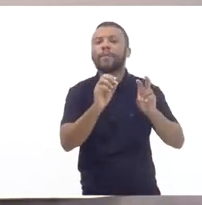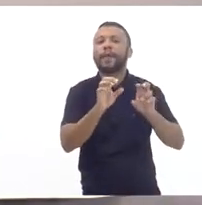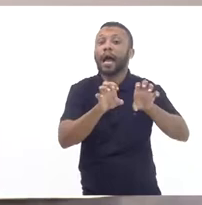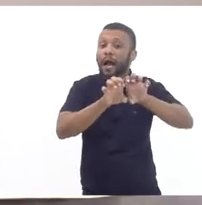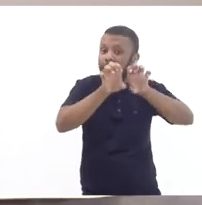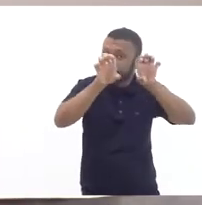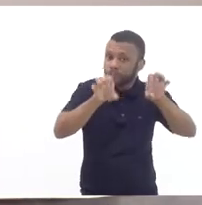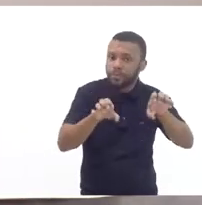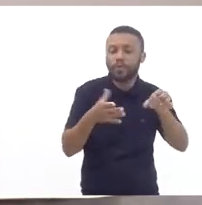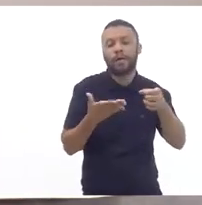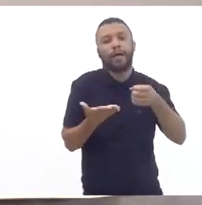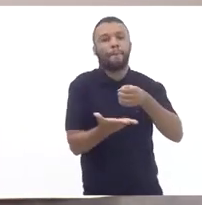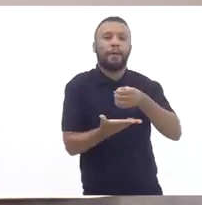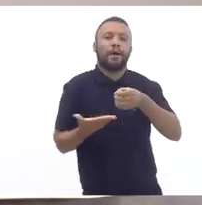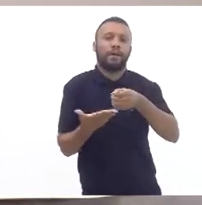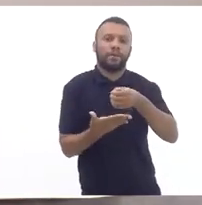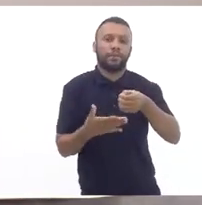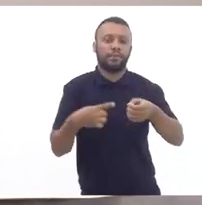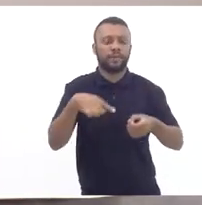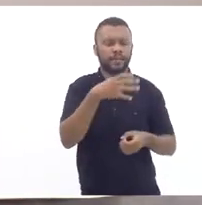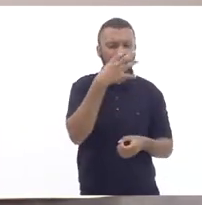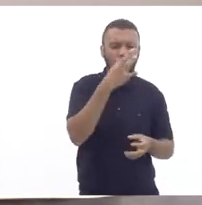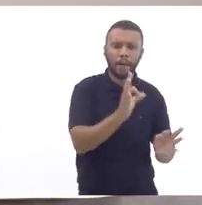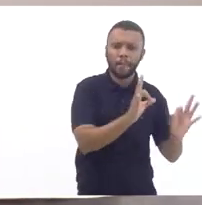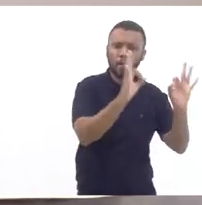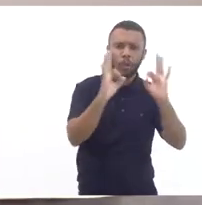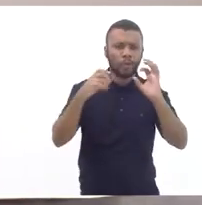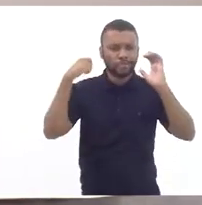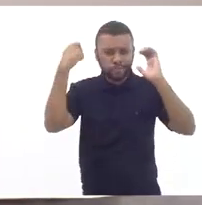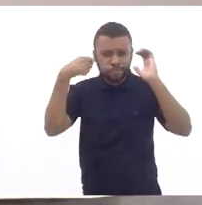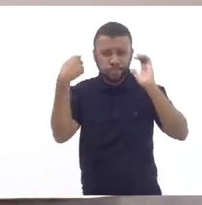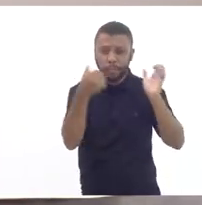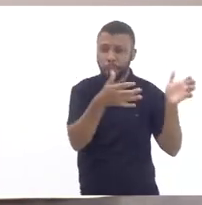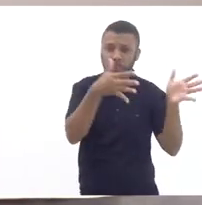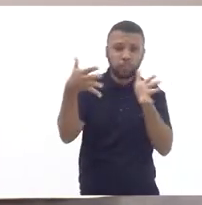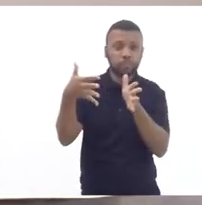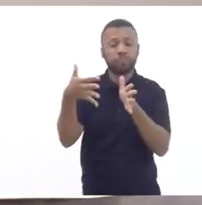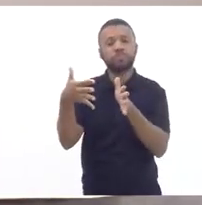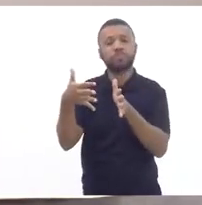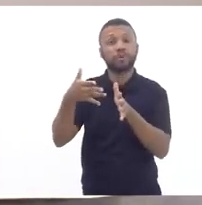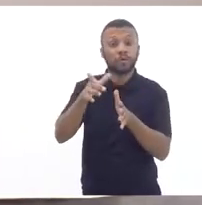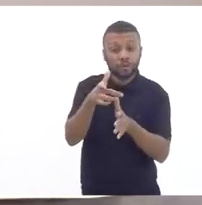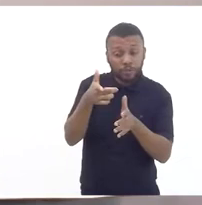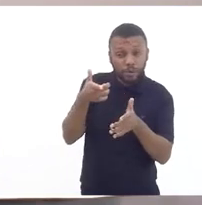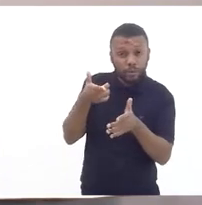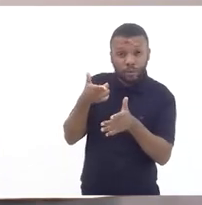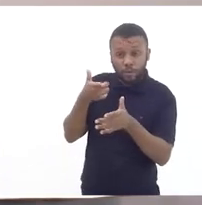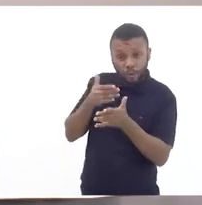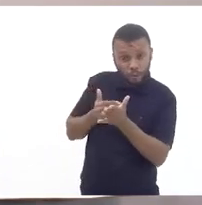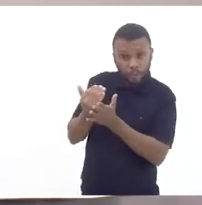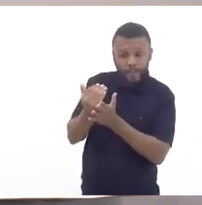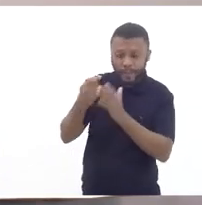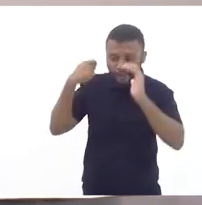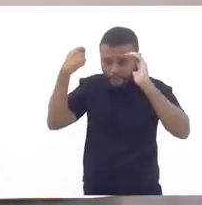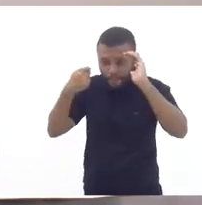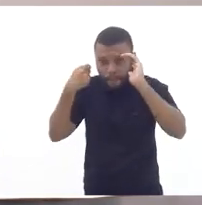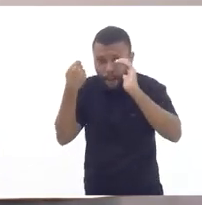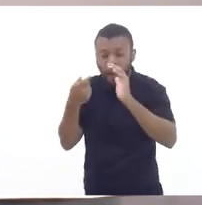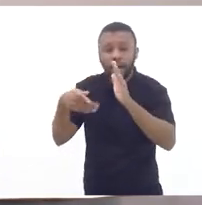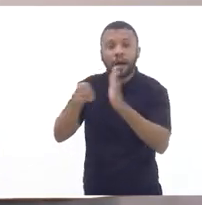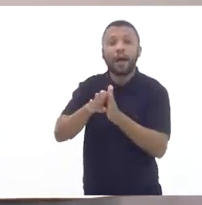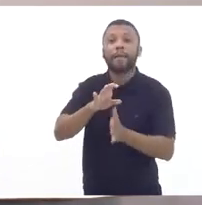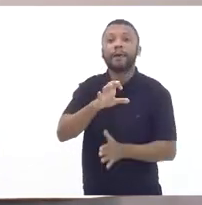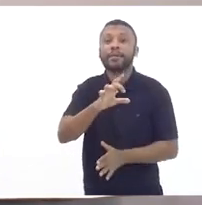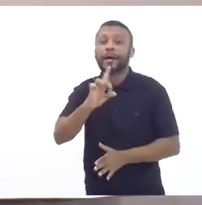né? Deu para perceber que isso é ao longo. Se eu for, quando eu pegar o ramal da Baixada, Gramacho, vou pegar a Saracuruna, vou encontrar a